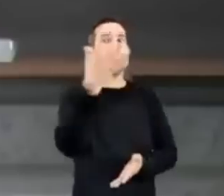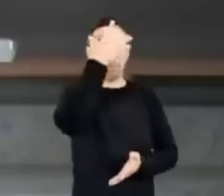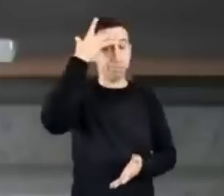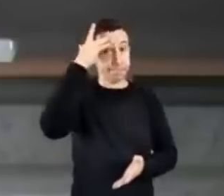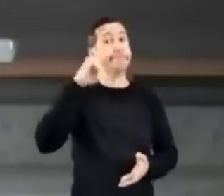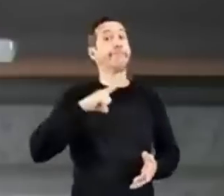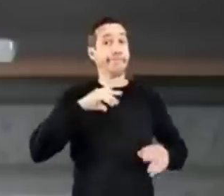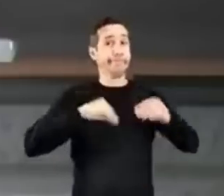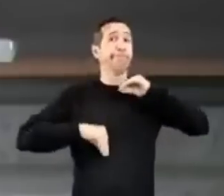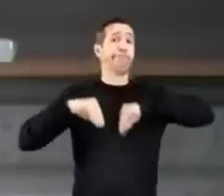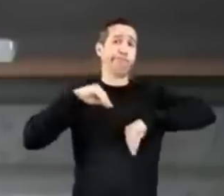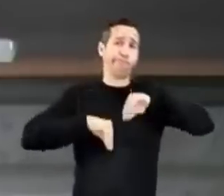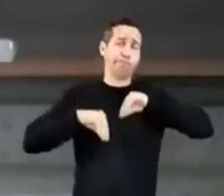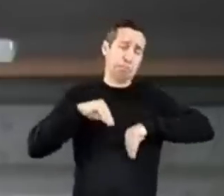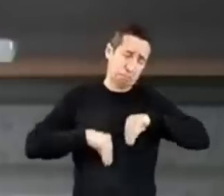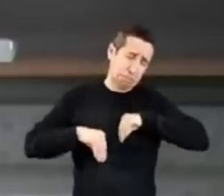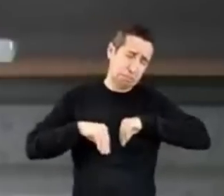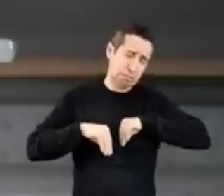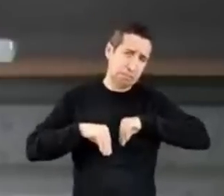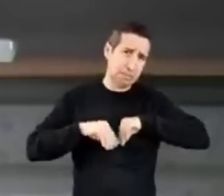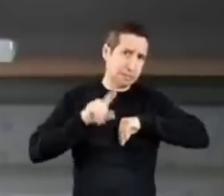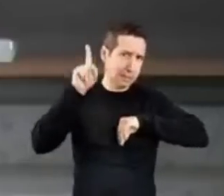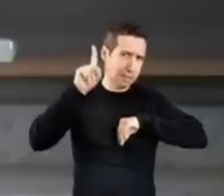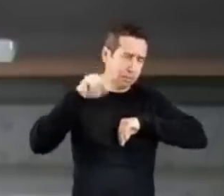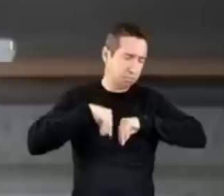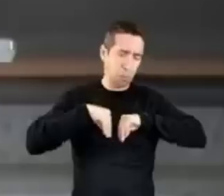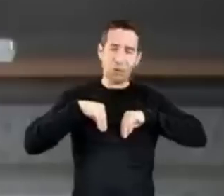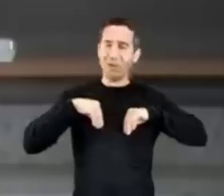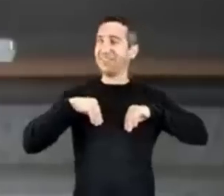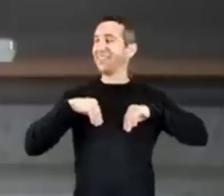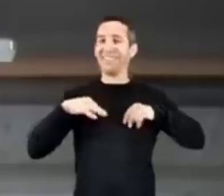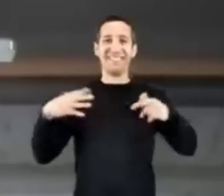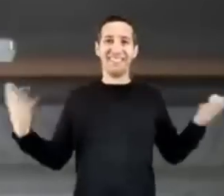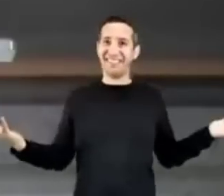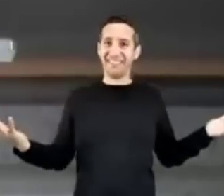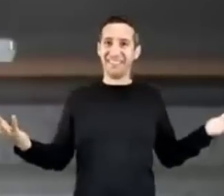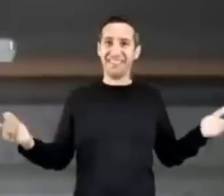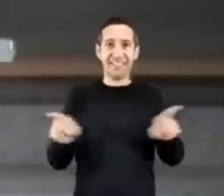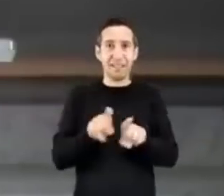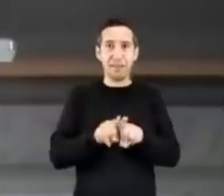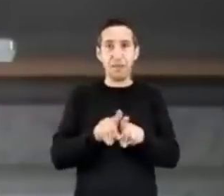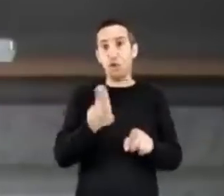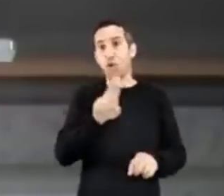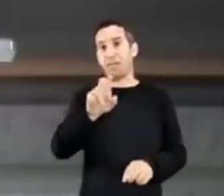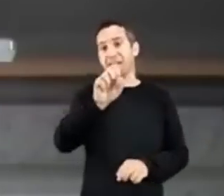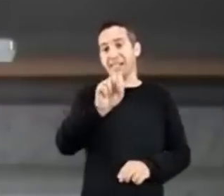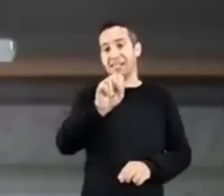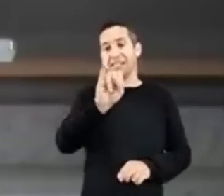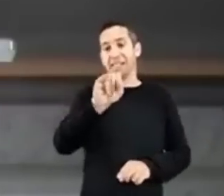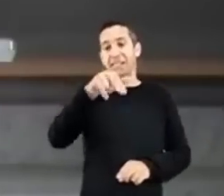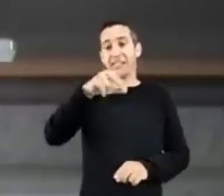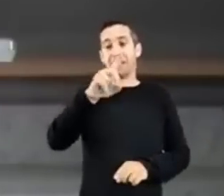eu nunca mais haverá depressão nunca mais síndrome do pânico eu nunca mais